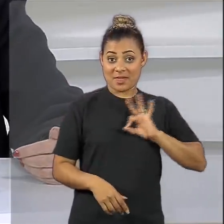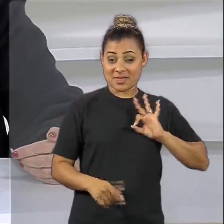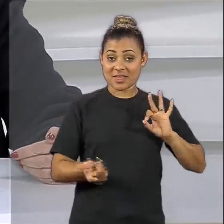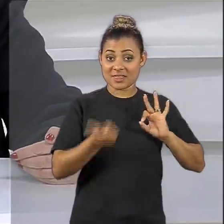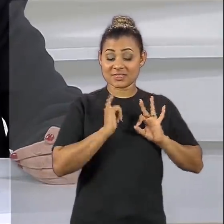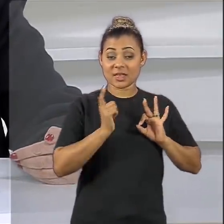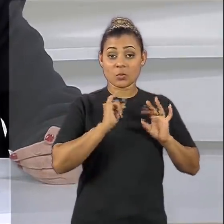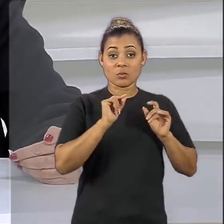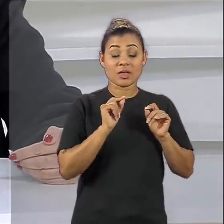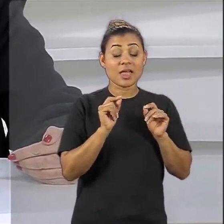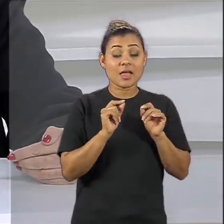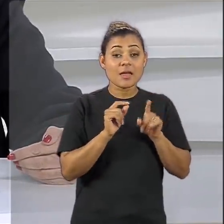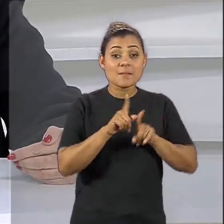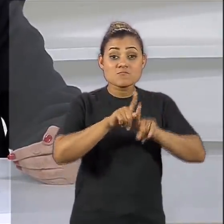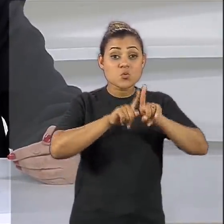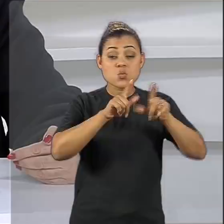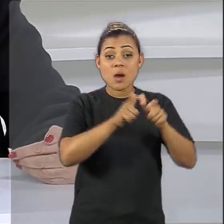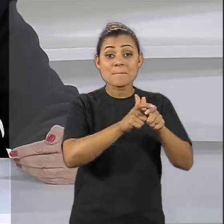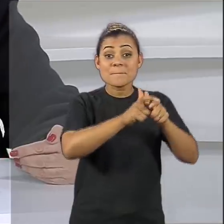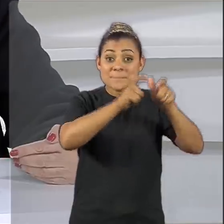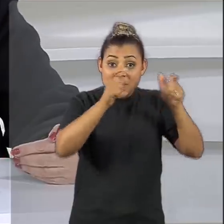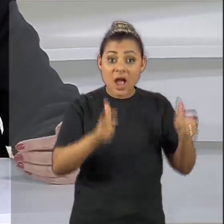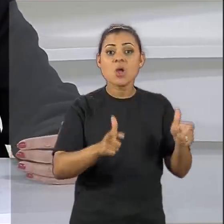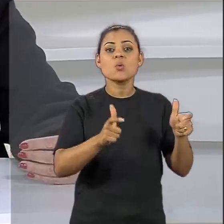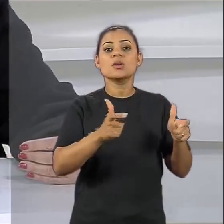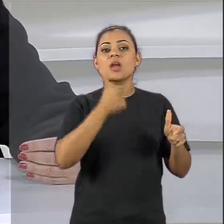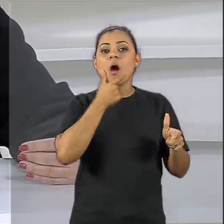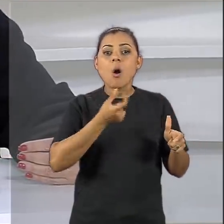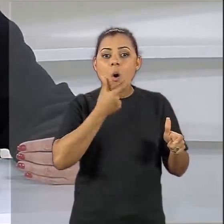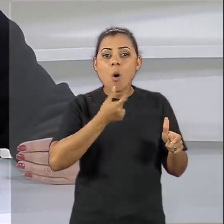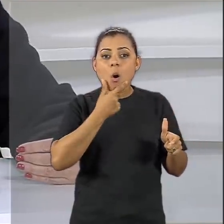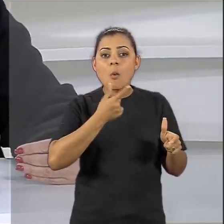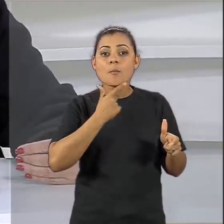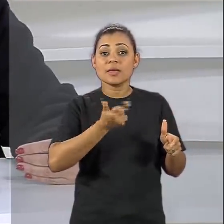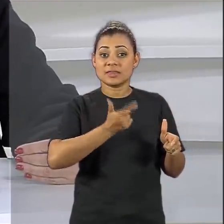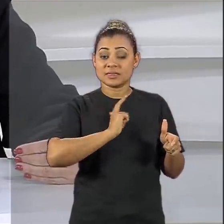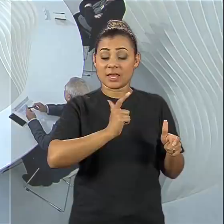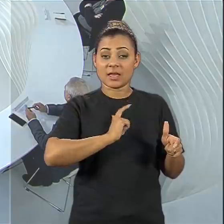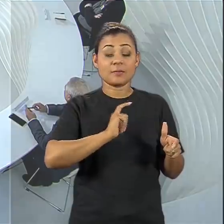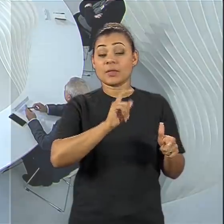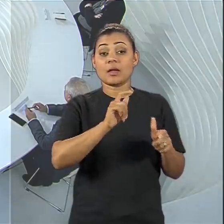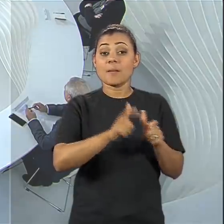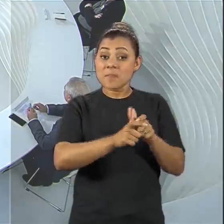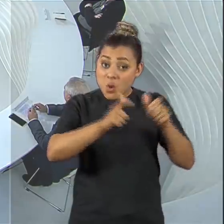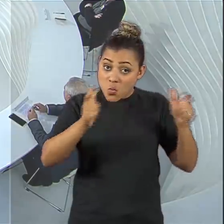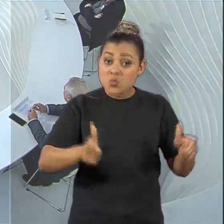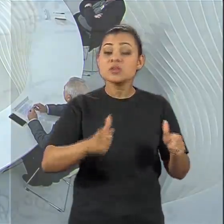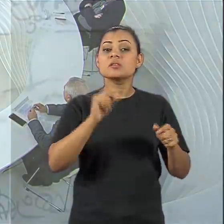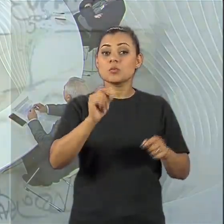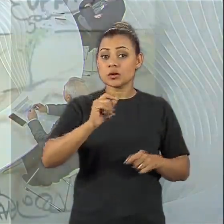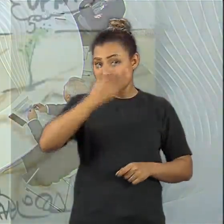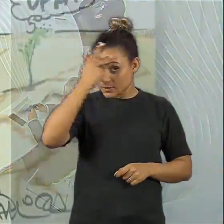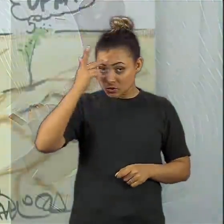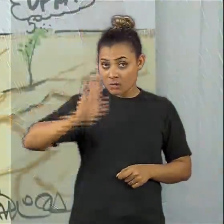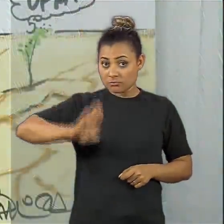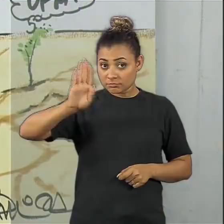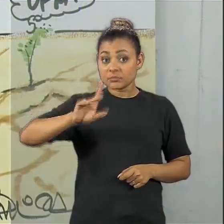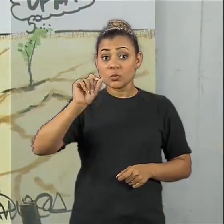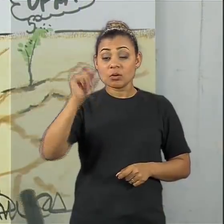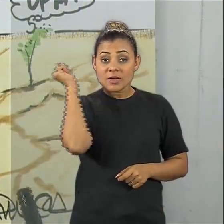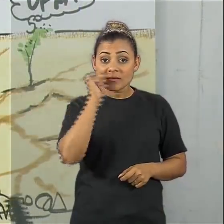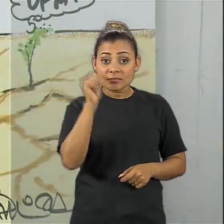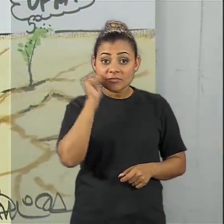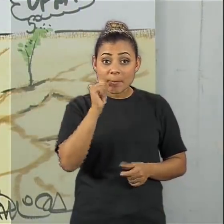você pegar proporcionalmente, o candidato que tem mais voto proporcional feminino é a